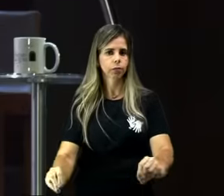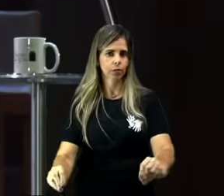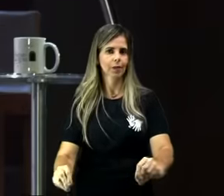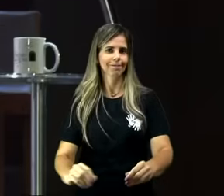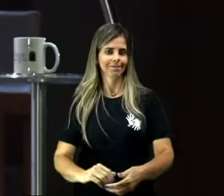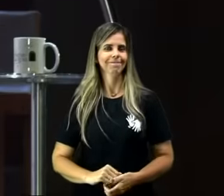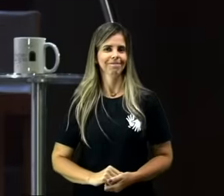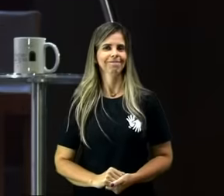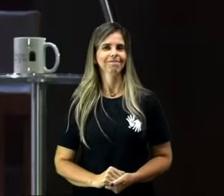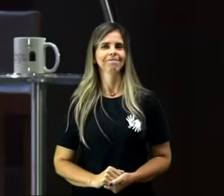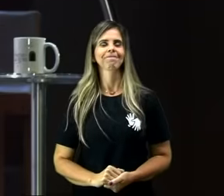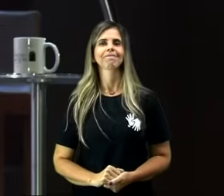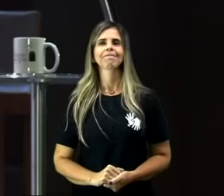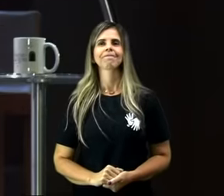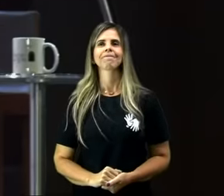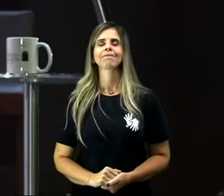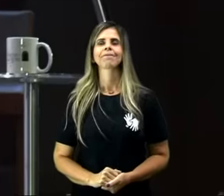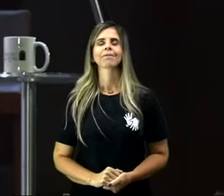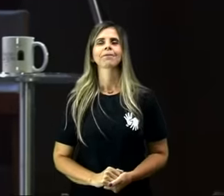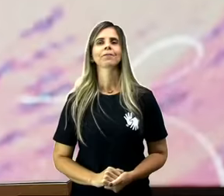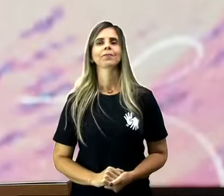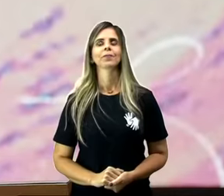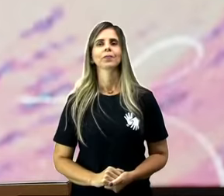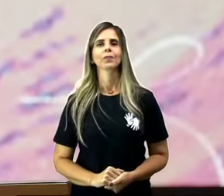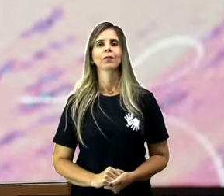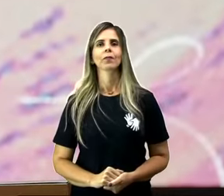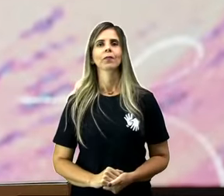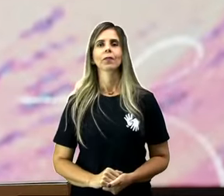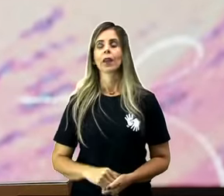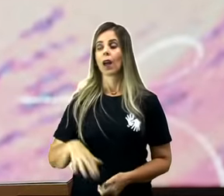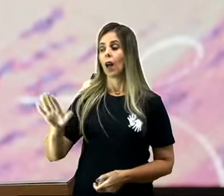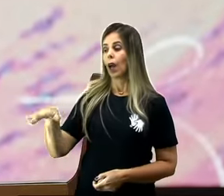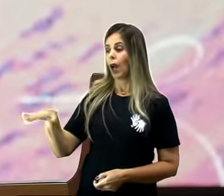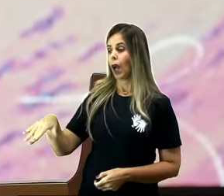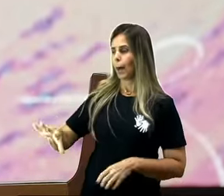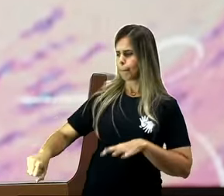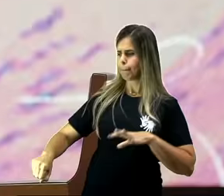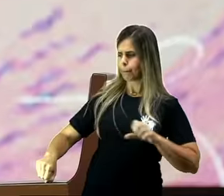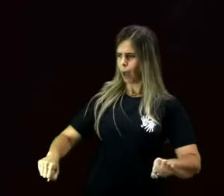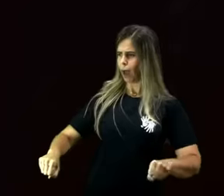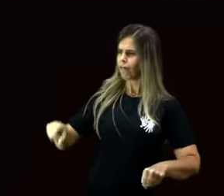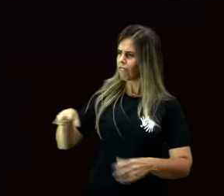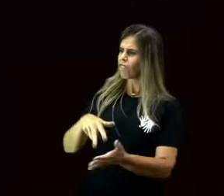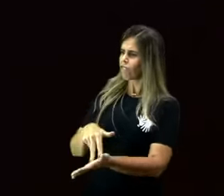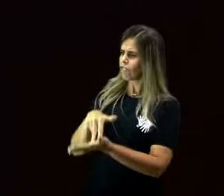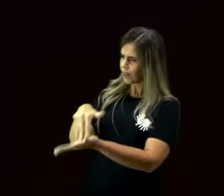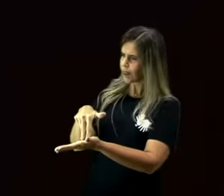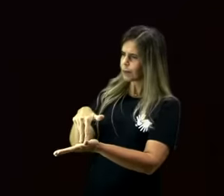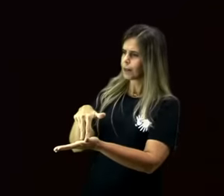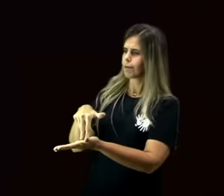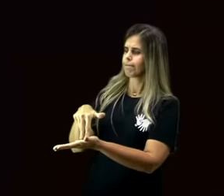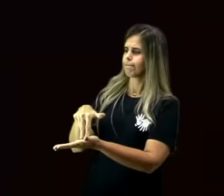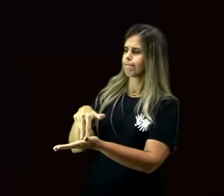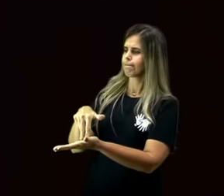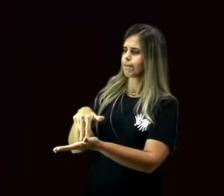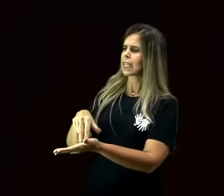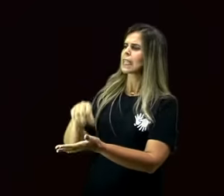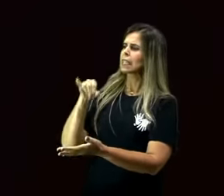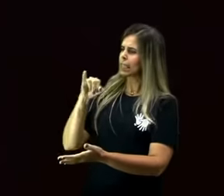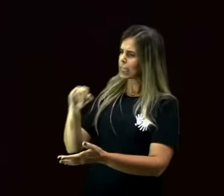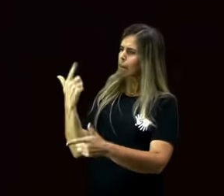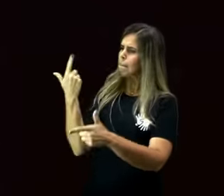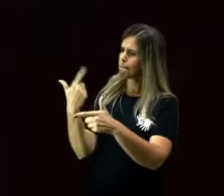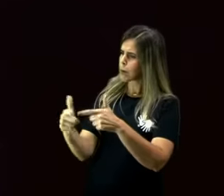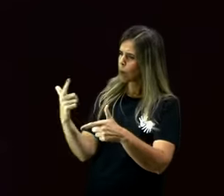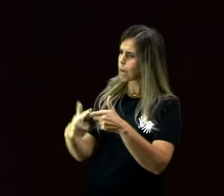forte era o vento contrário. Pega a tua mão, fala para teu vizinho assim: meu irmão, fica firme. Se está soprando mais